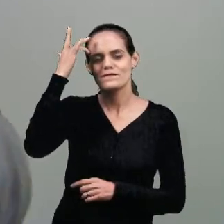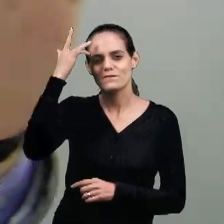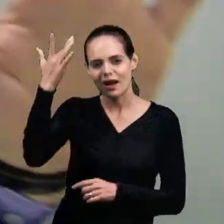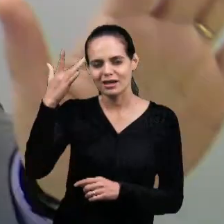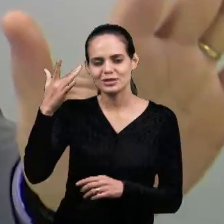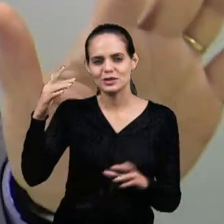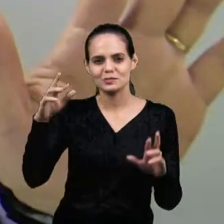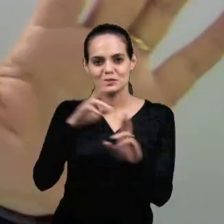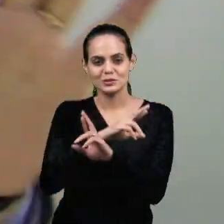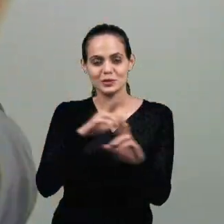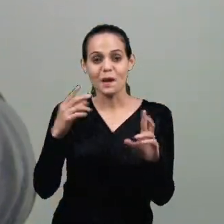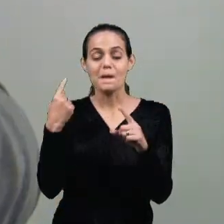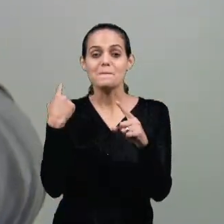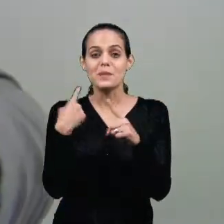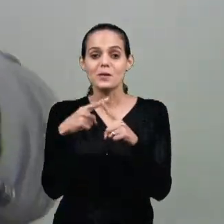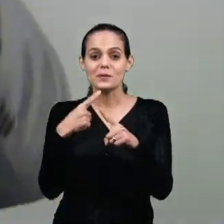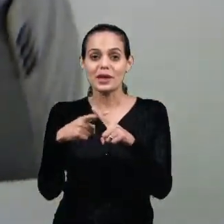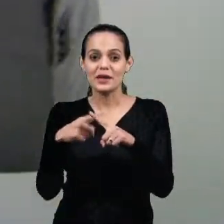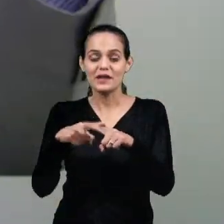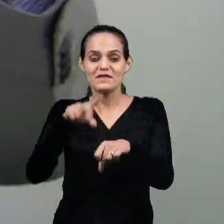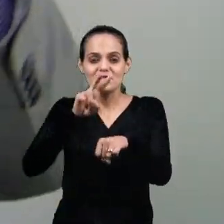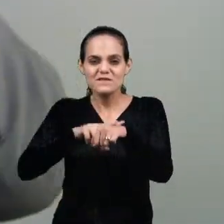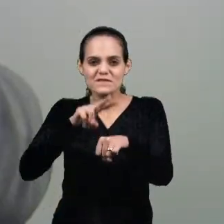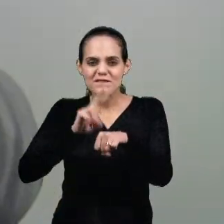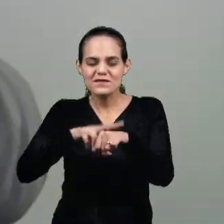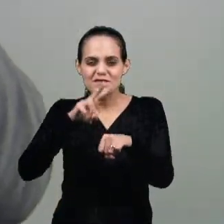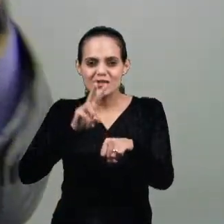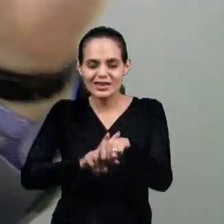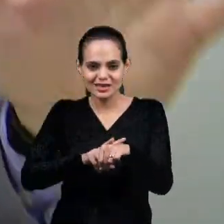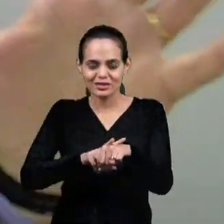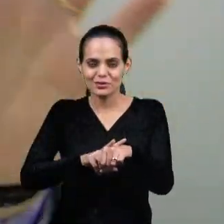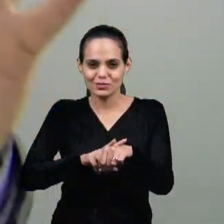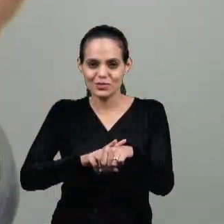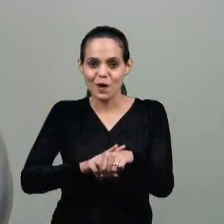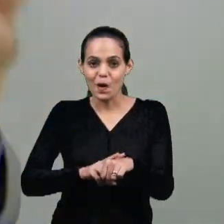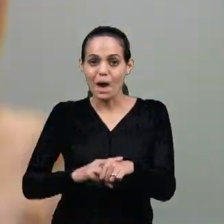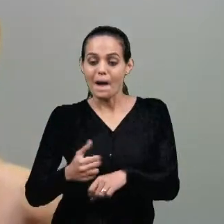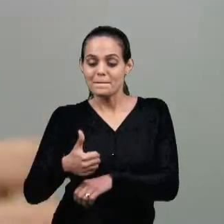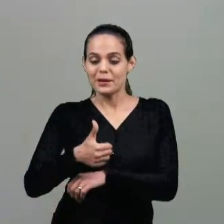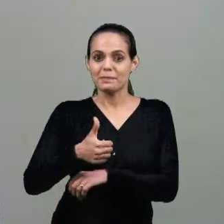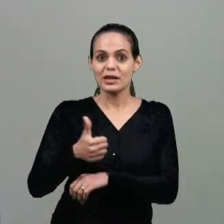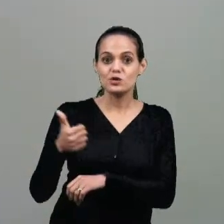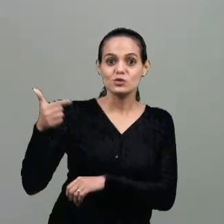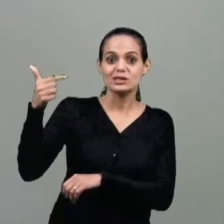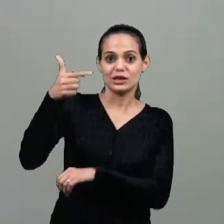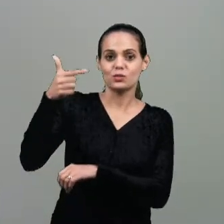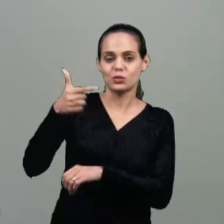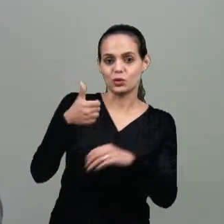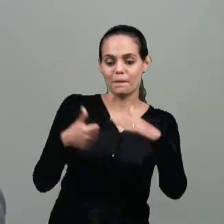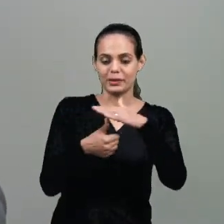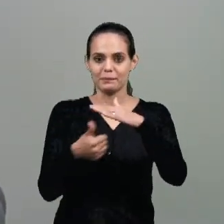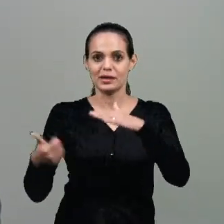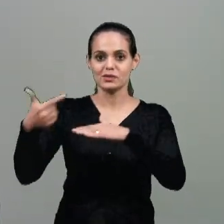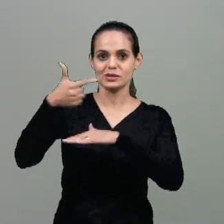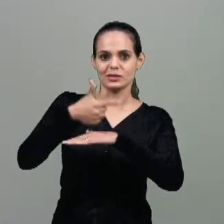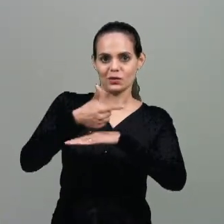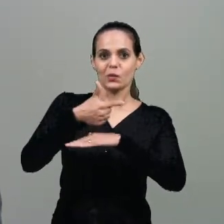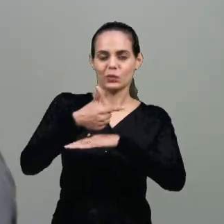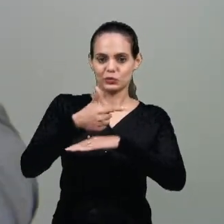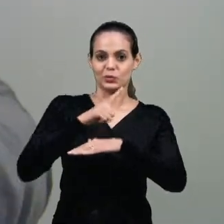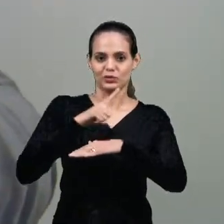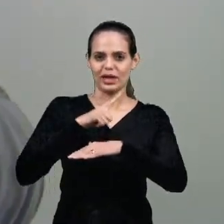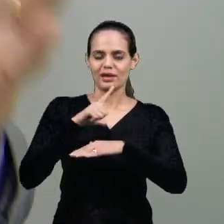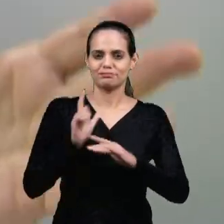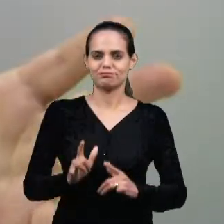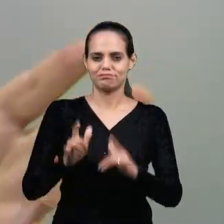igreja toda de vidro, né? Aquela igreja de 2 andares, ela é toda pintada de branco, ela está um pouquinho diferente daquele padrão nosso, da igreja que está Maranata,